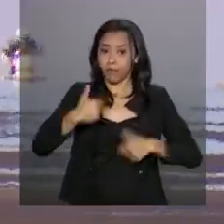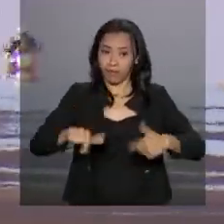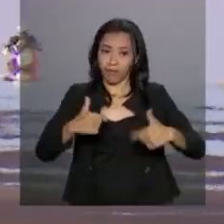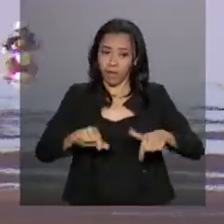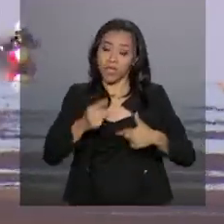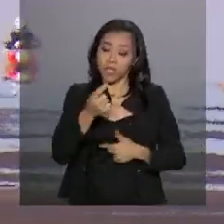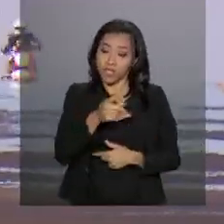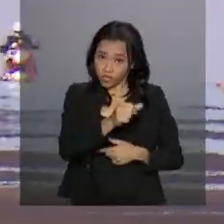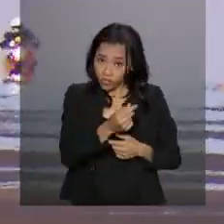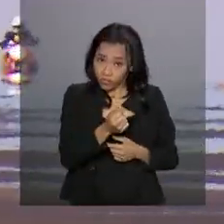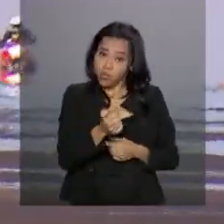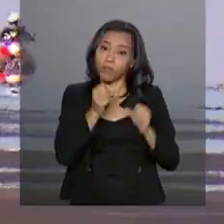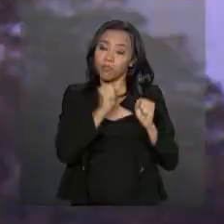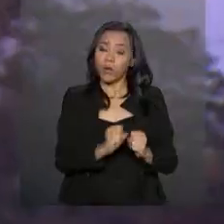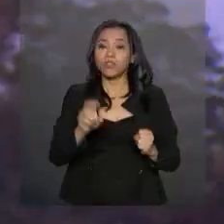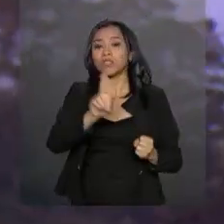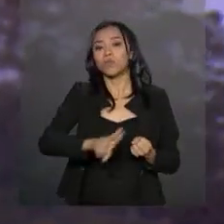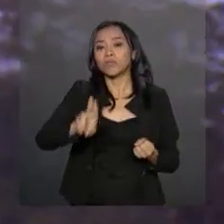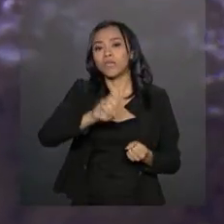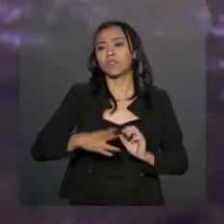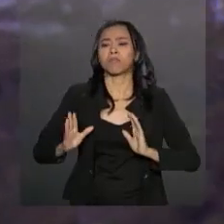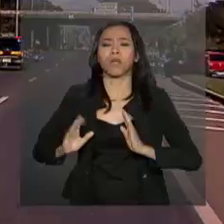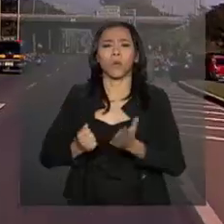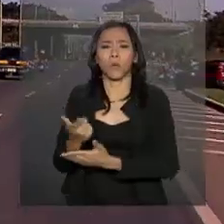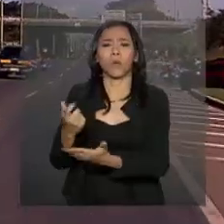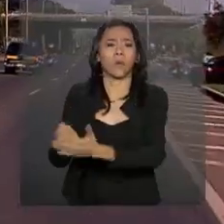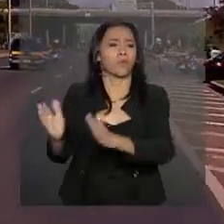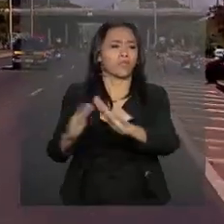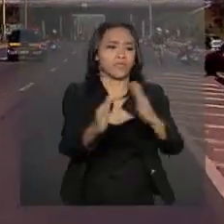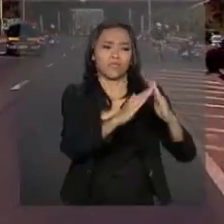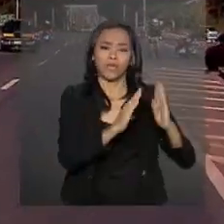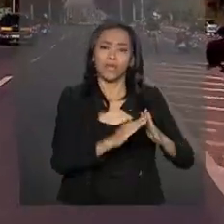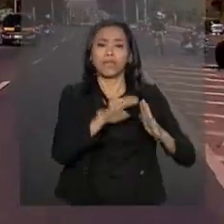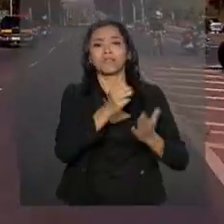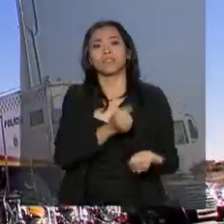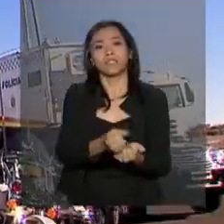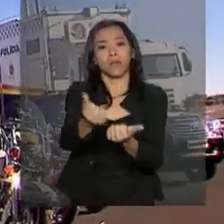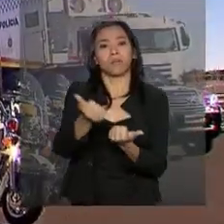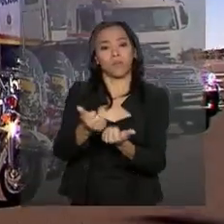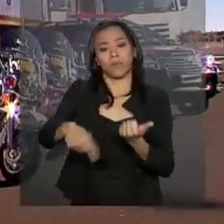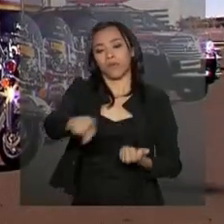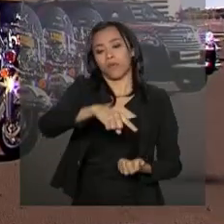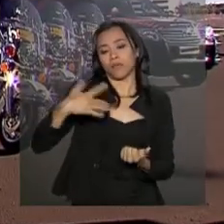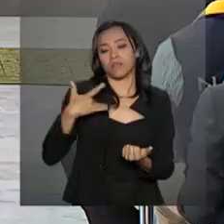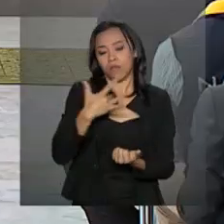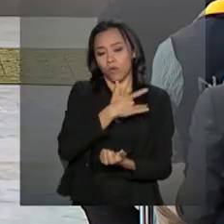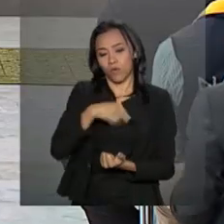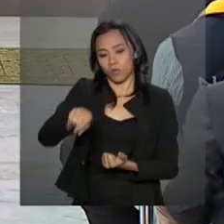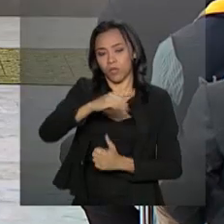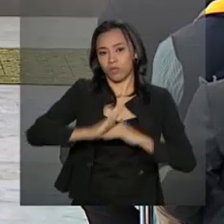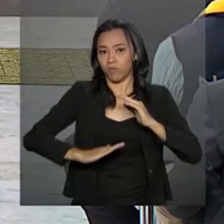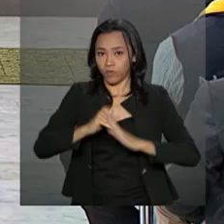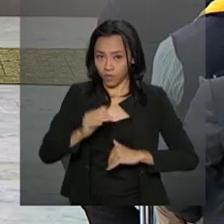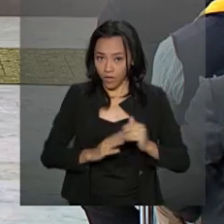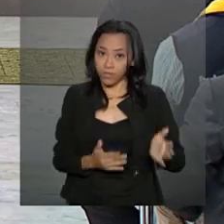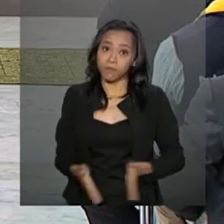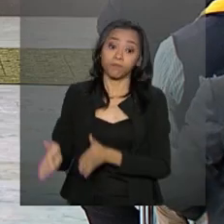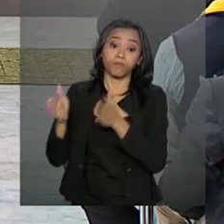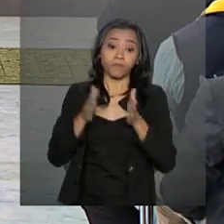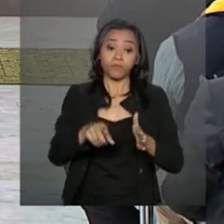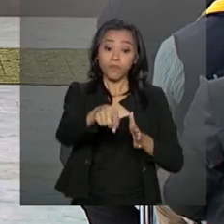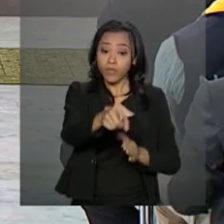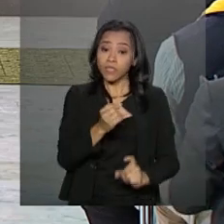pode ser usada para programas habitacionais e de assistência de saúde para esses profissionais. Ainda durante a